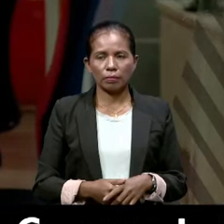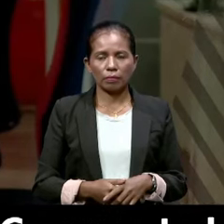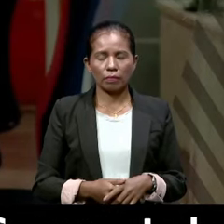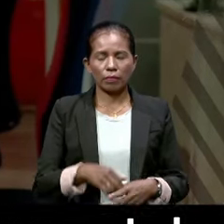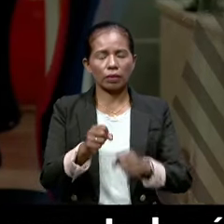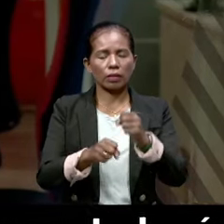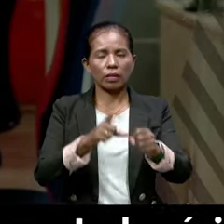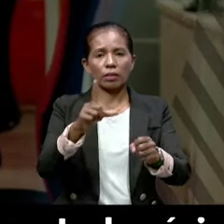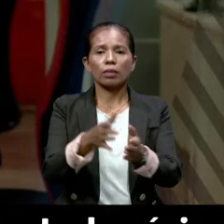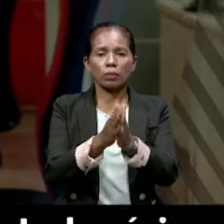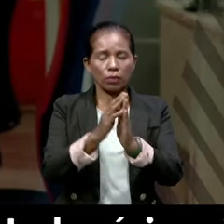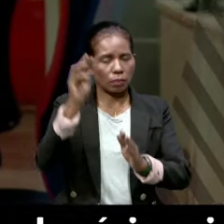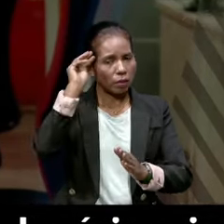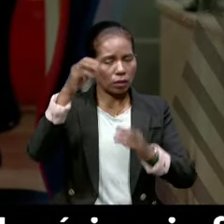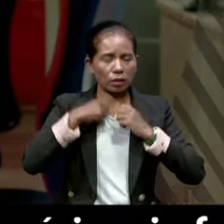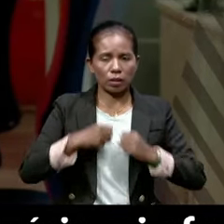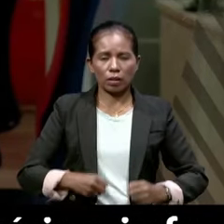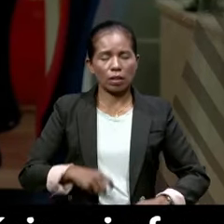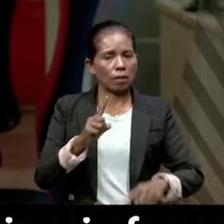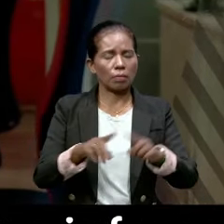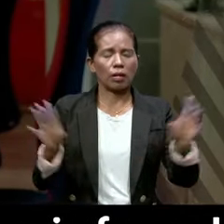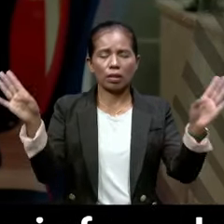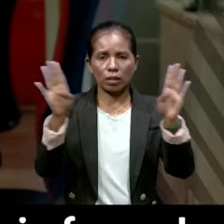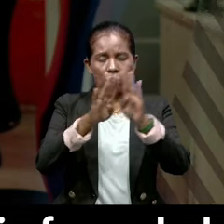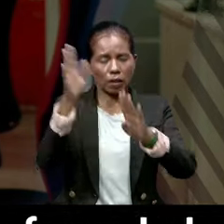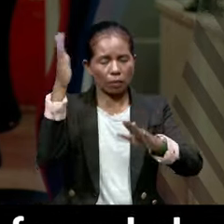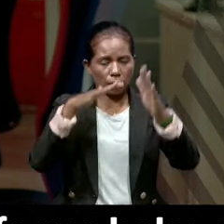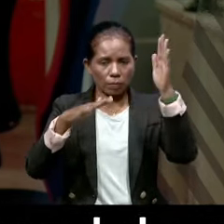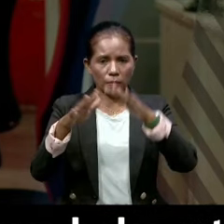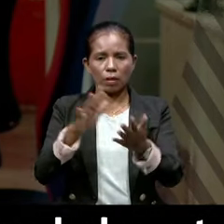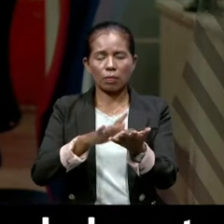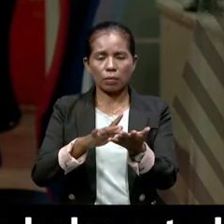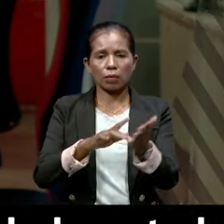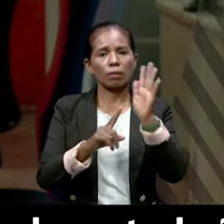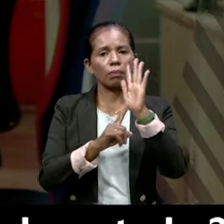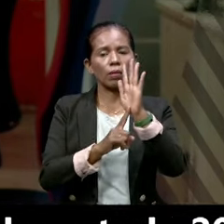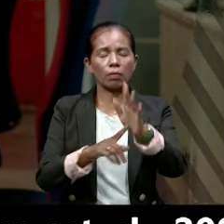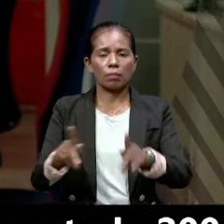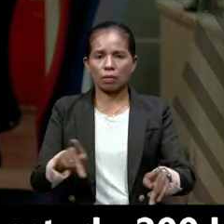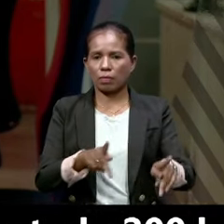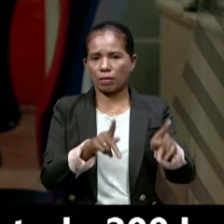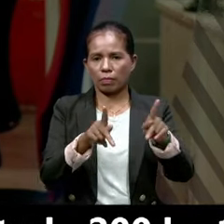Sociedade Civil Russo ministra Saúde la Beletaca, problema em Muruk, ba público.